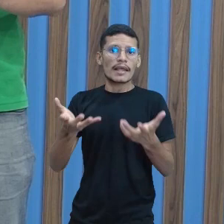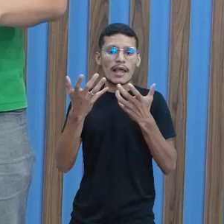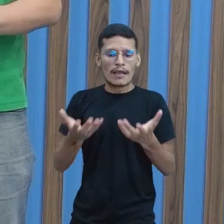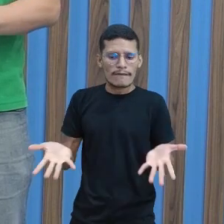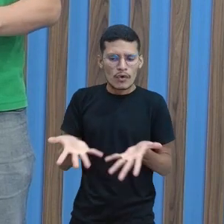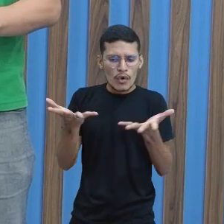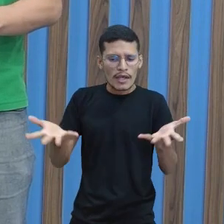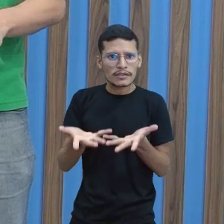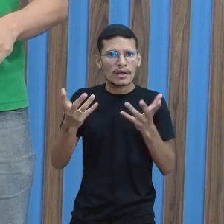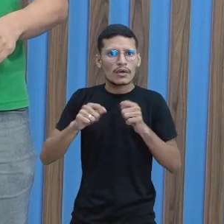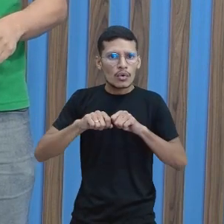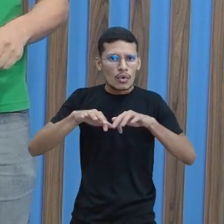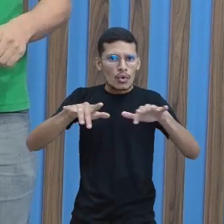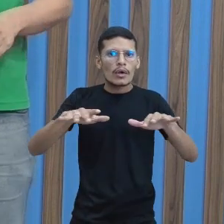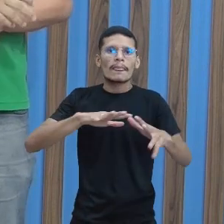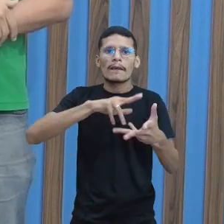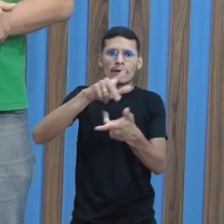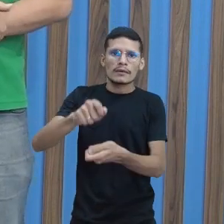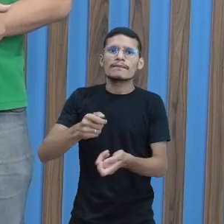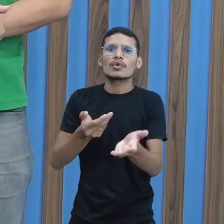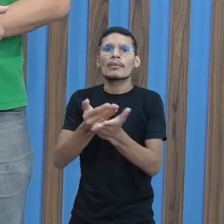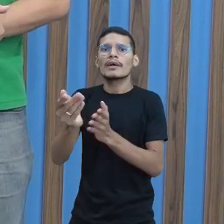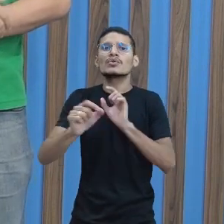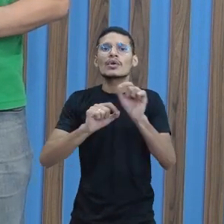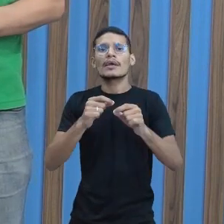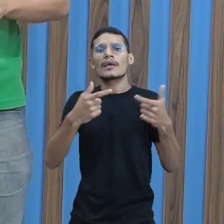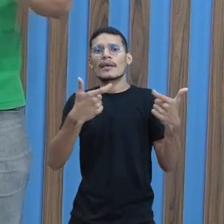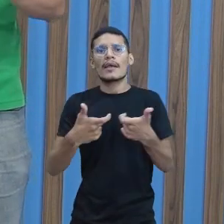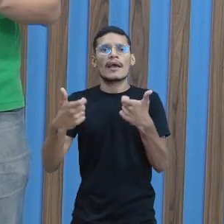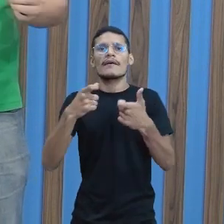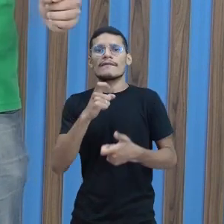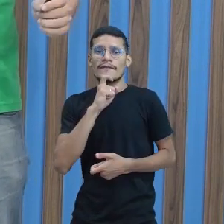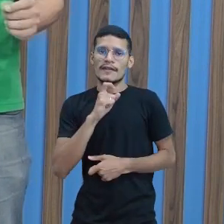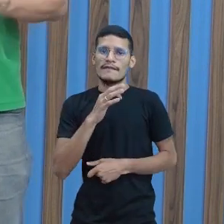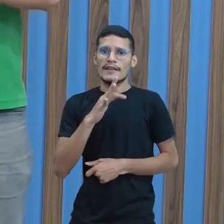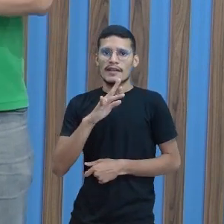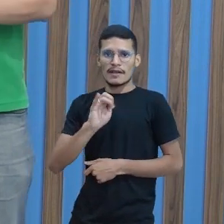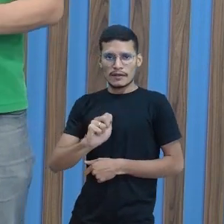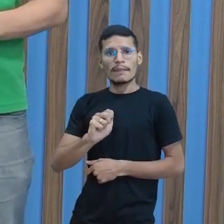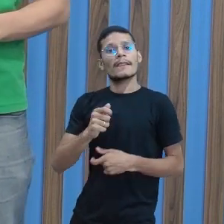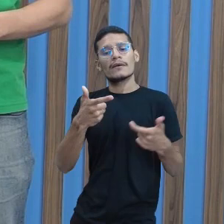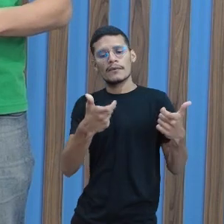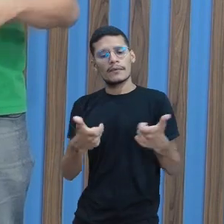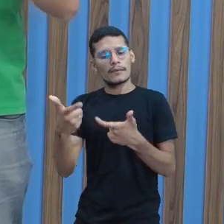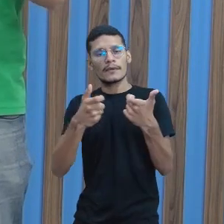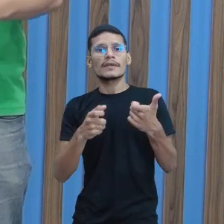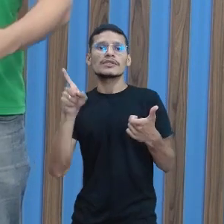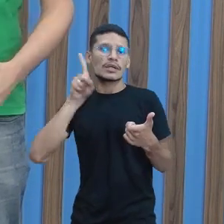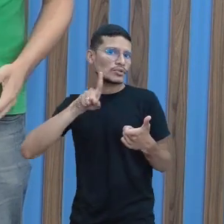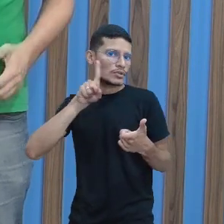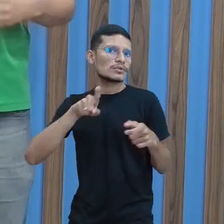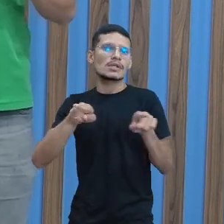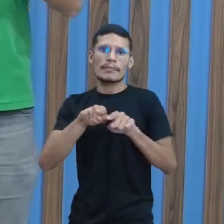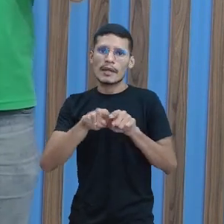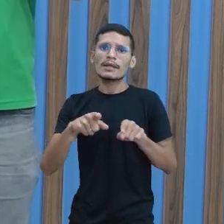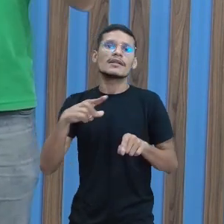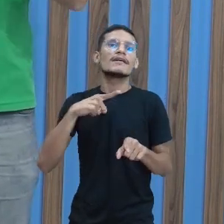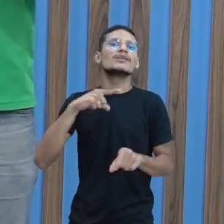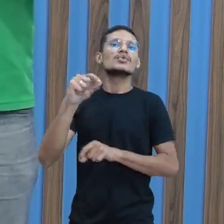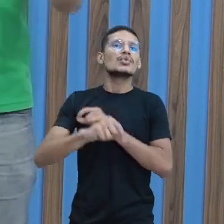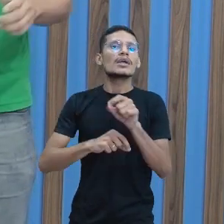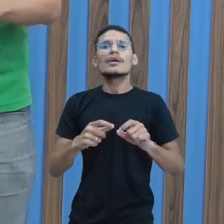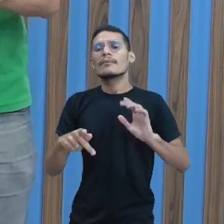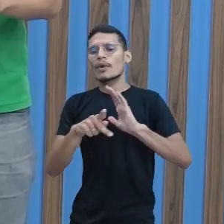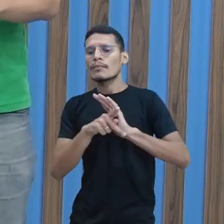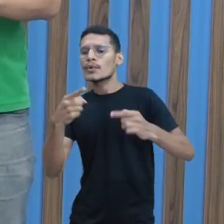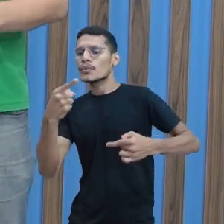seu poder no mundo e inicia a Guerra Fria. Então, com a disputa na Guerra Fria, é importante que os Estados Unidos tivessem também um importante satélite,